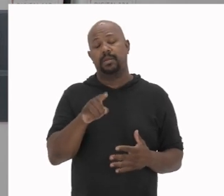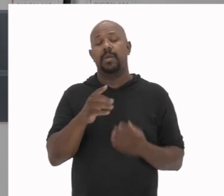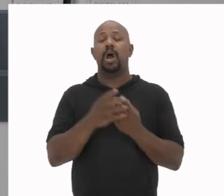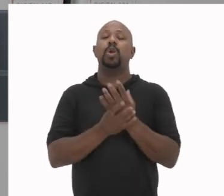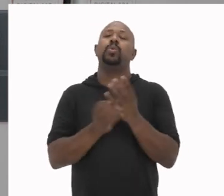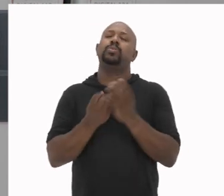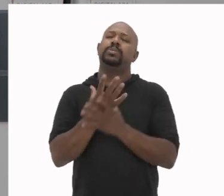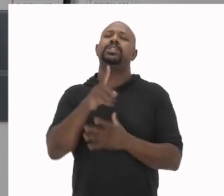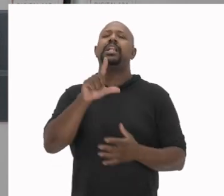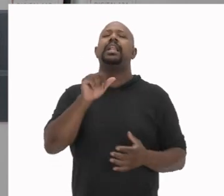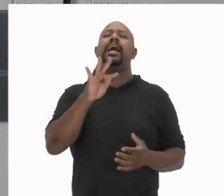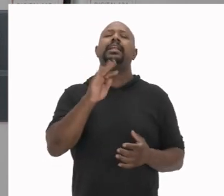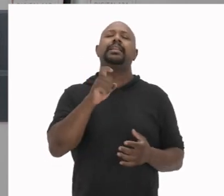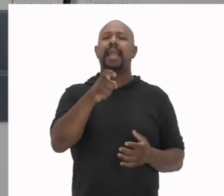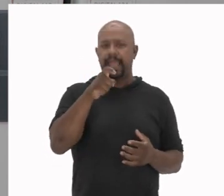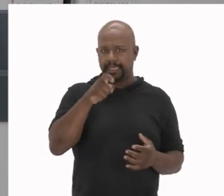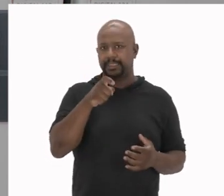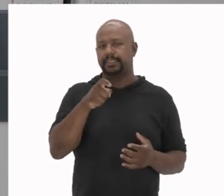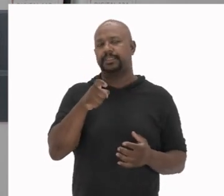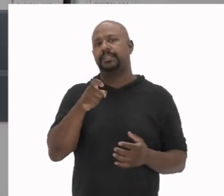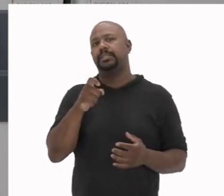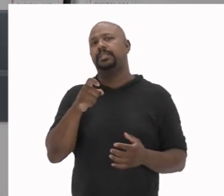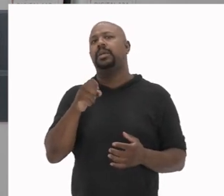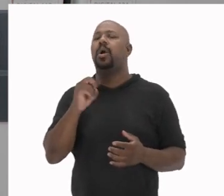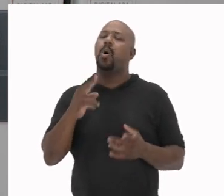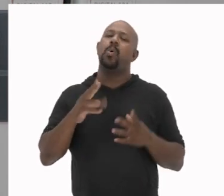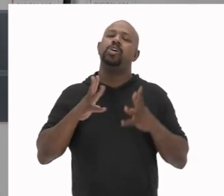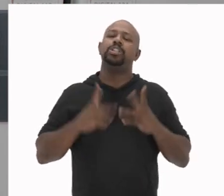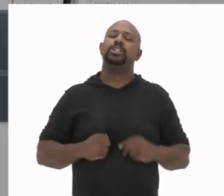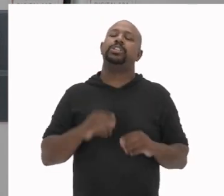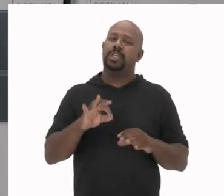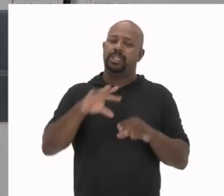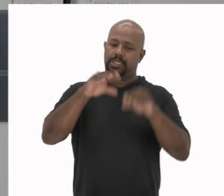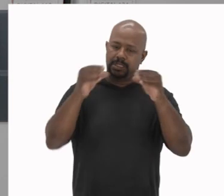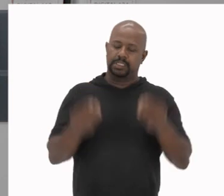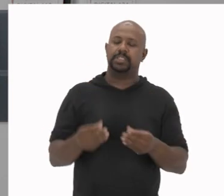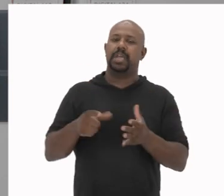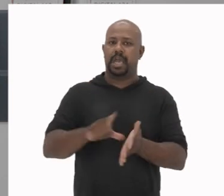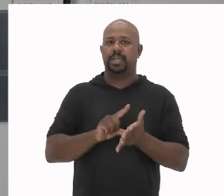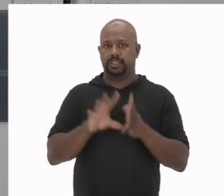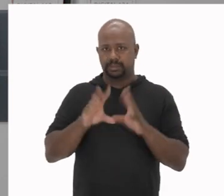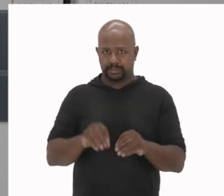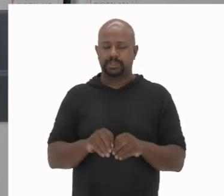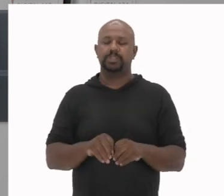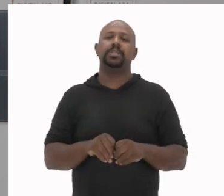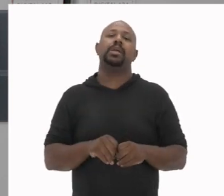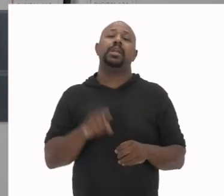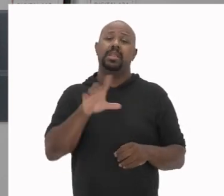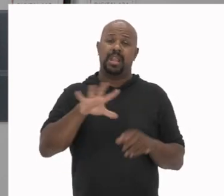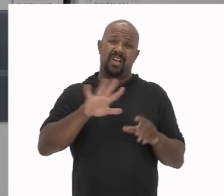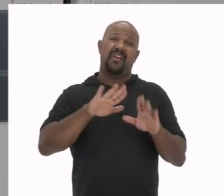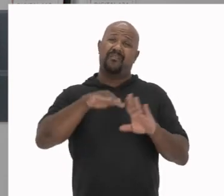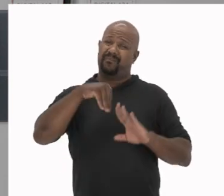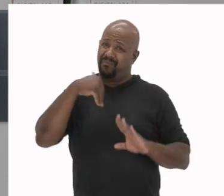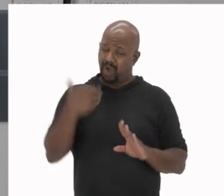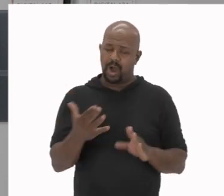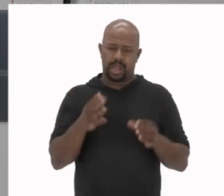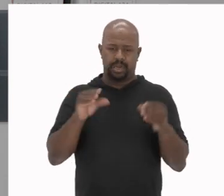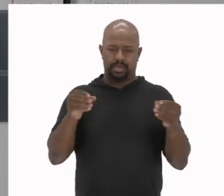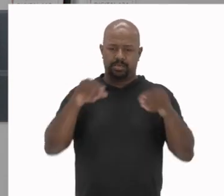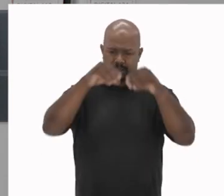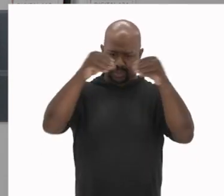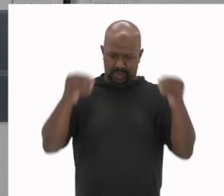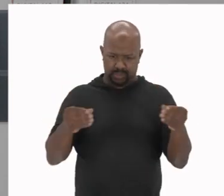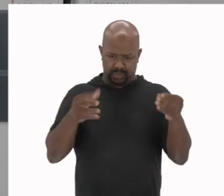uma luva de látex ou com antiderrapante, ou higienizar a moldura antes de tocar. A obra, quando